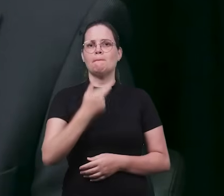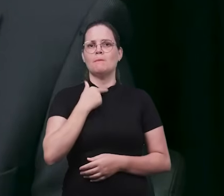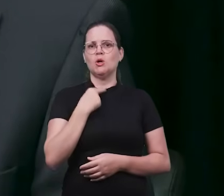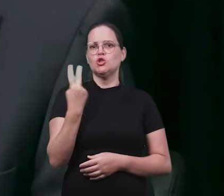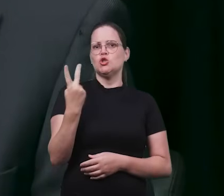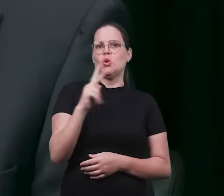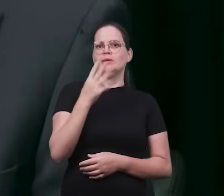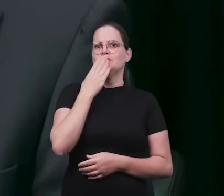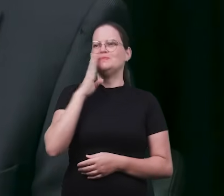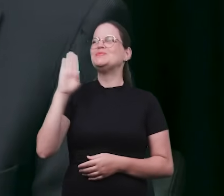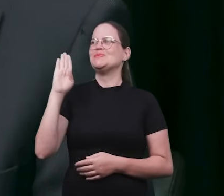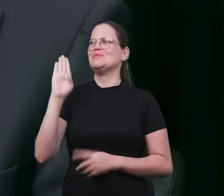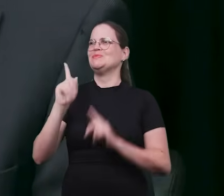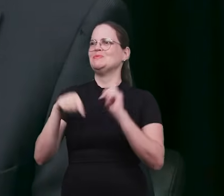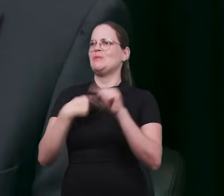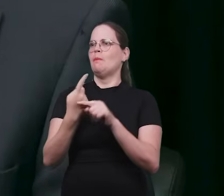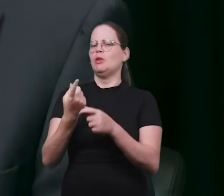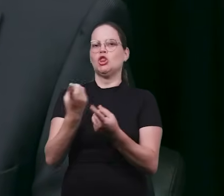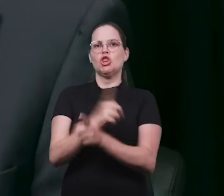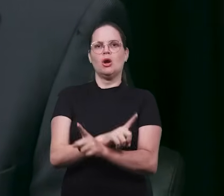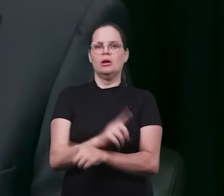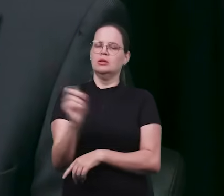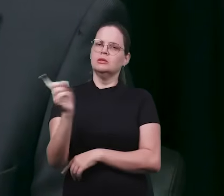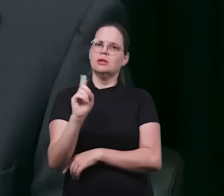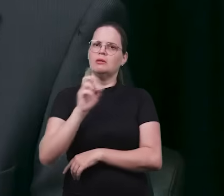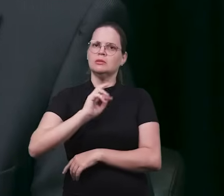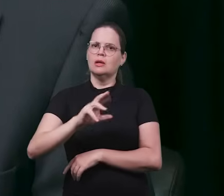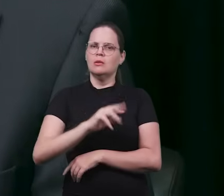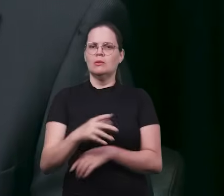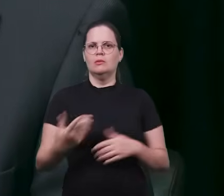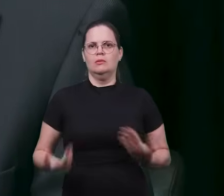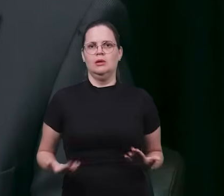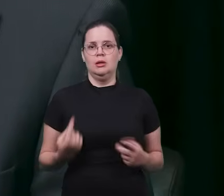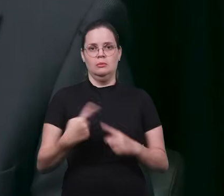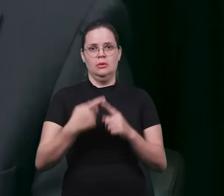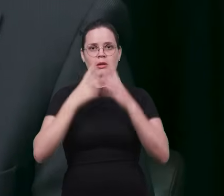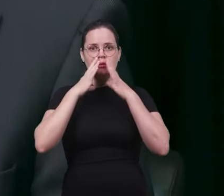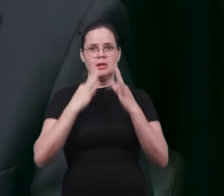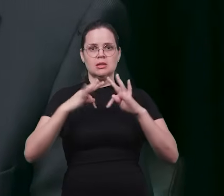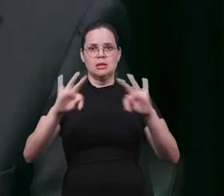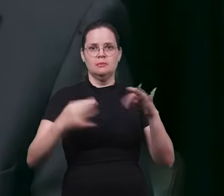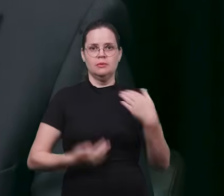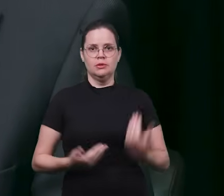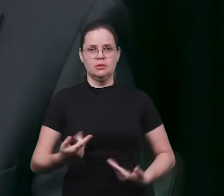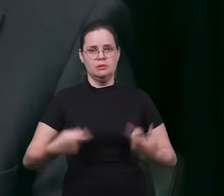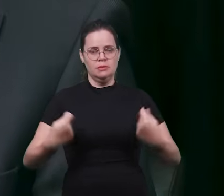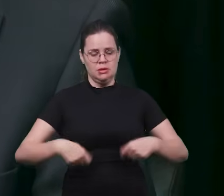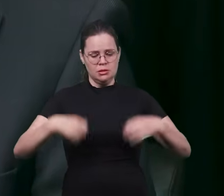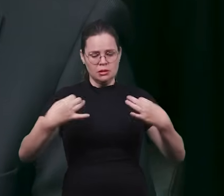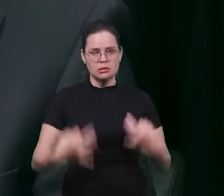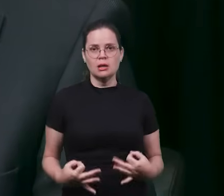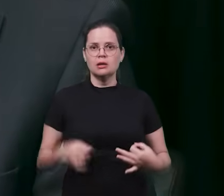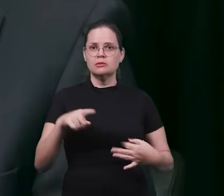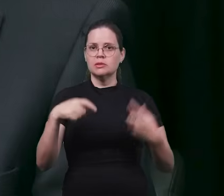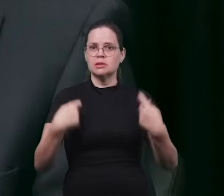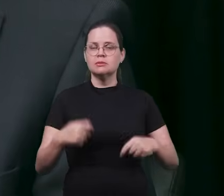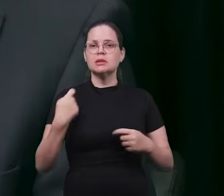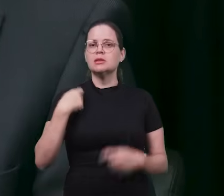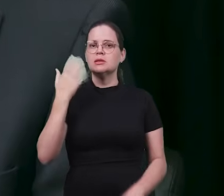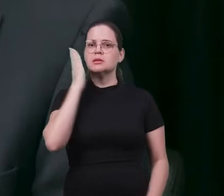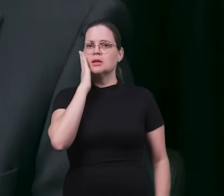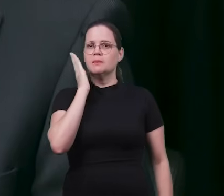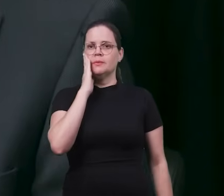palavras, você não pode ter... Então, isso aqui fala muito de testemunho. Testemunho do servo precisa ser coerente. Você precisa saber que